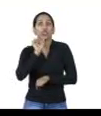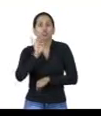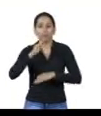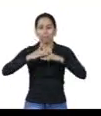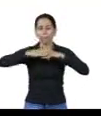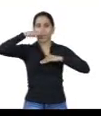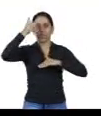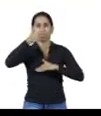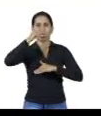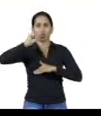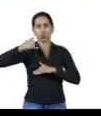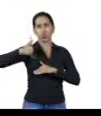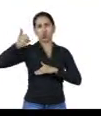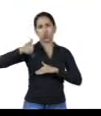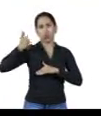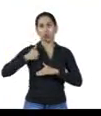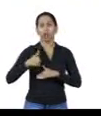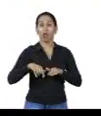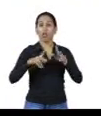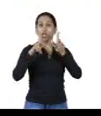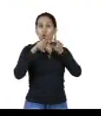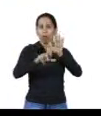nos termos da legislação vigente.